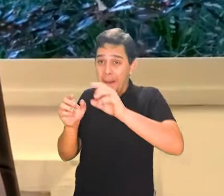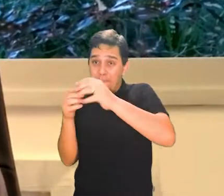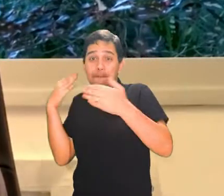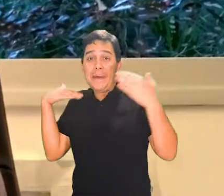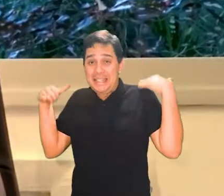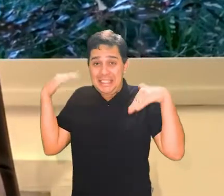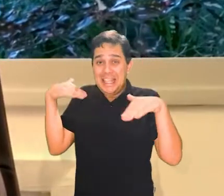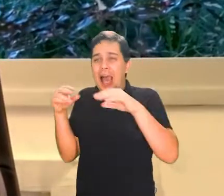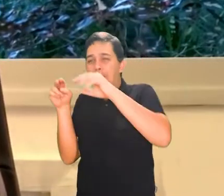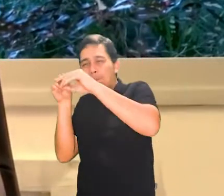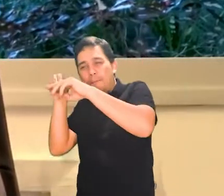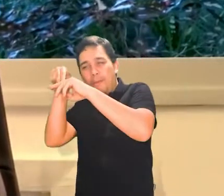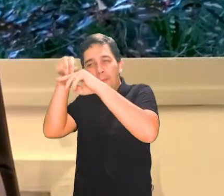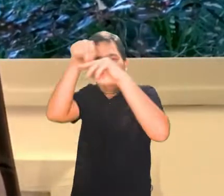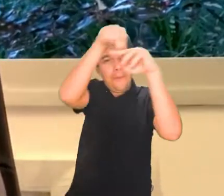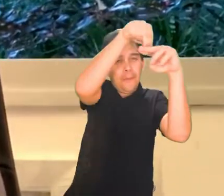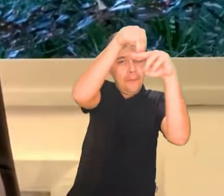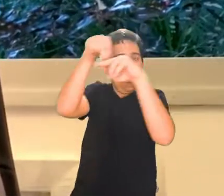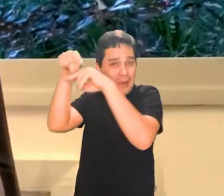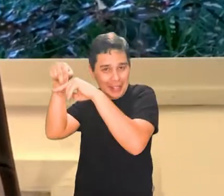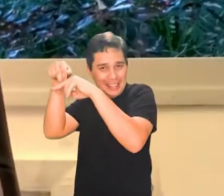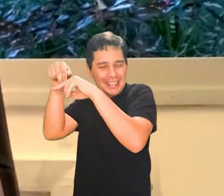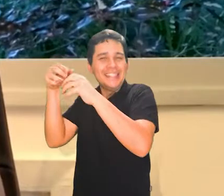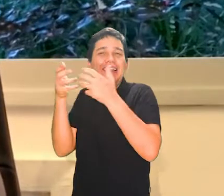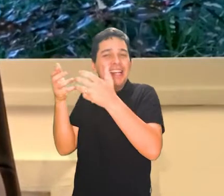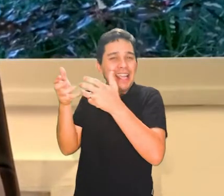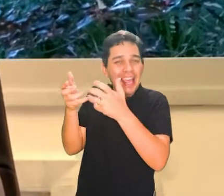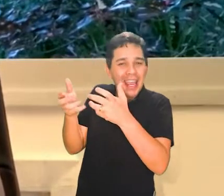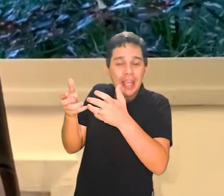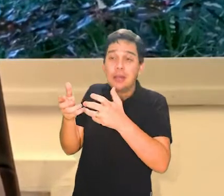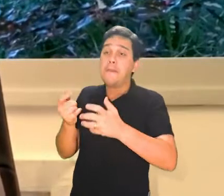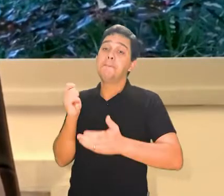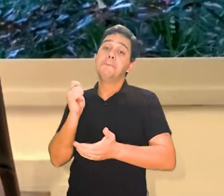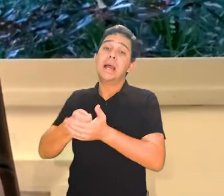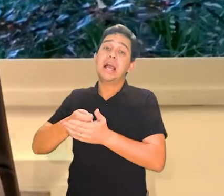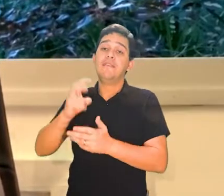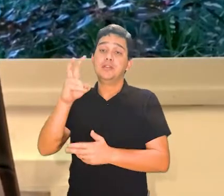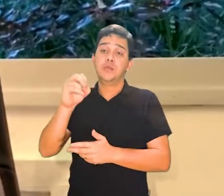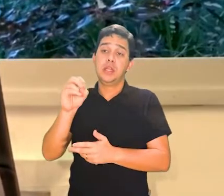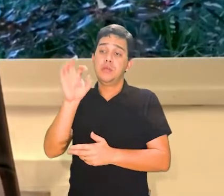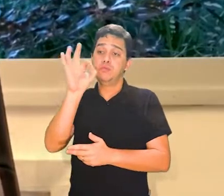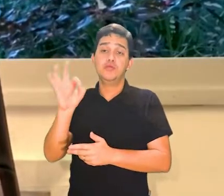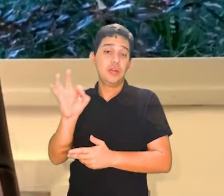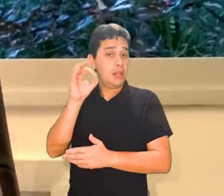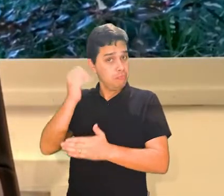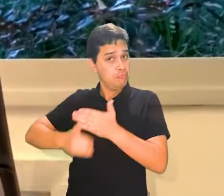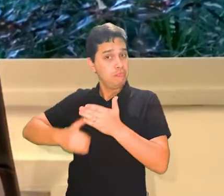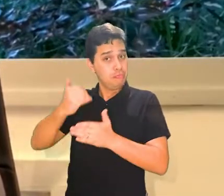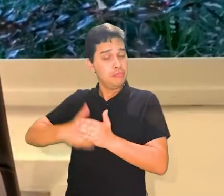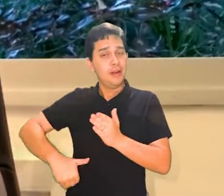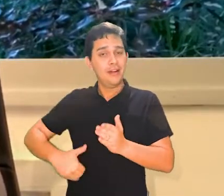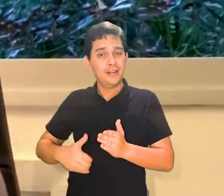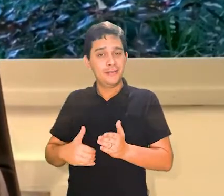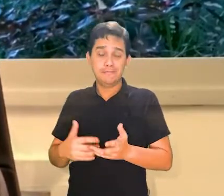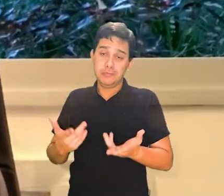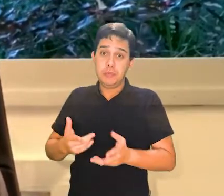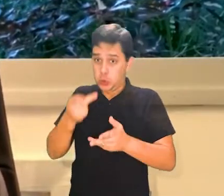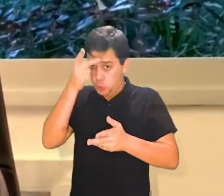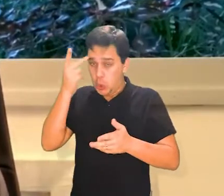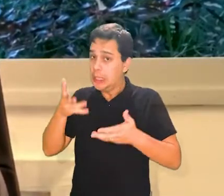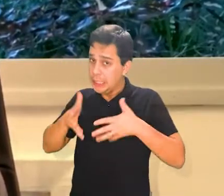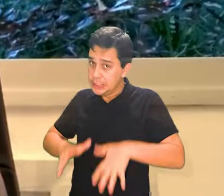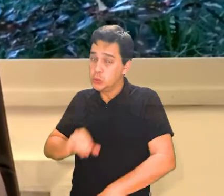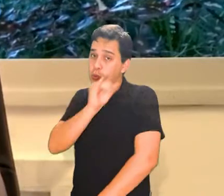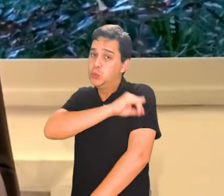do ingresso para subir lá no bondinho, para fazer uso do serviço do teleférico.